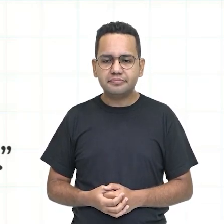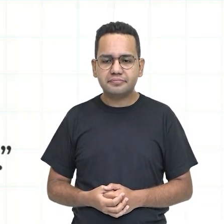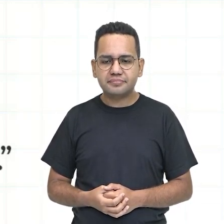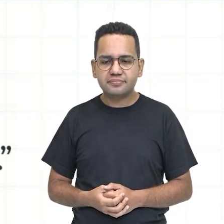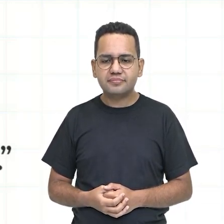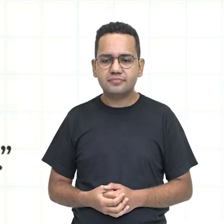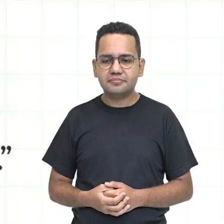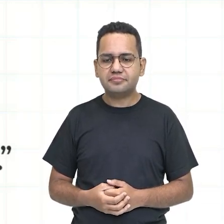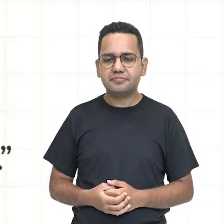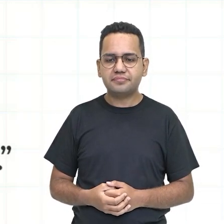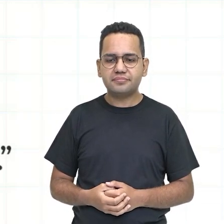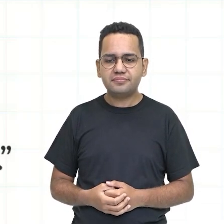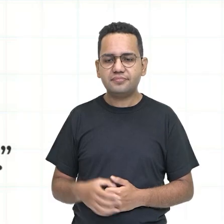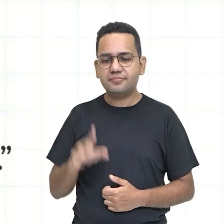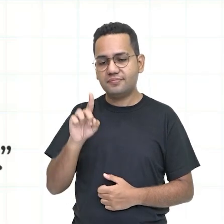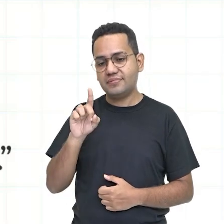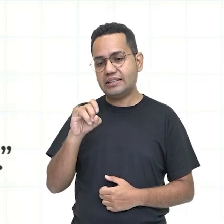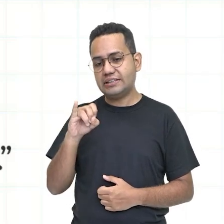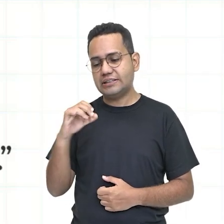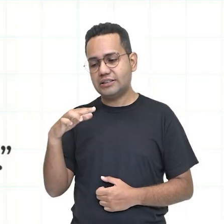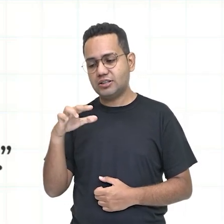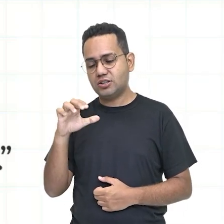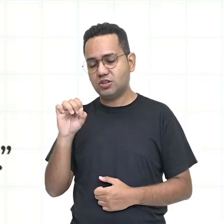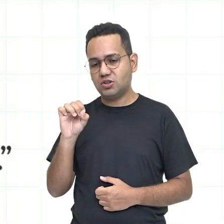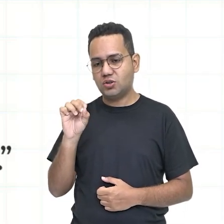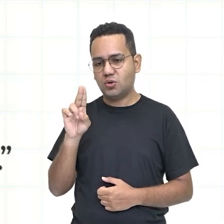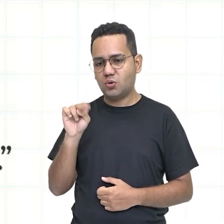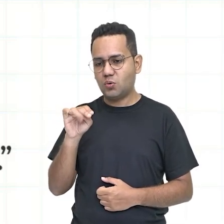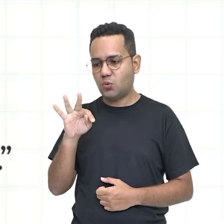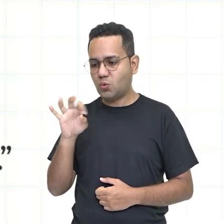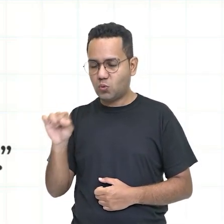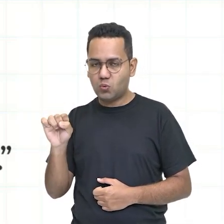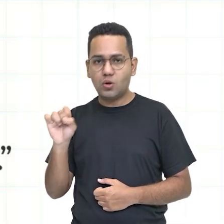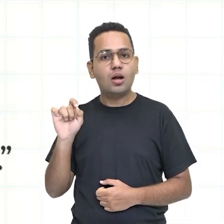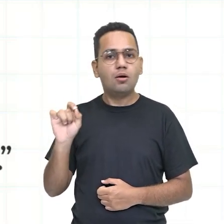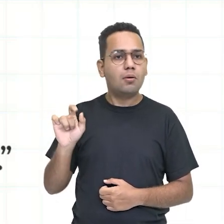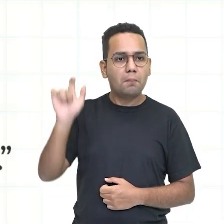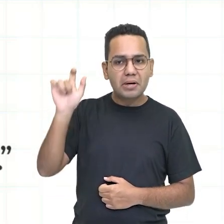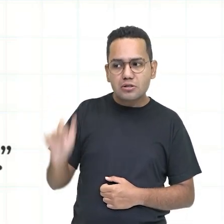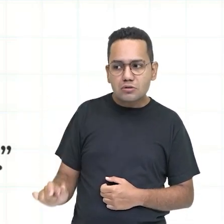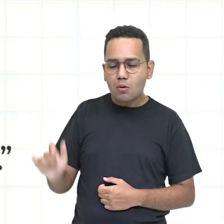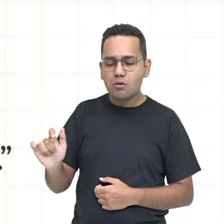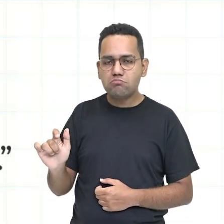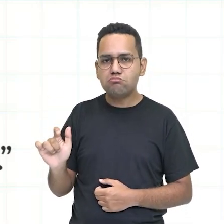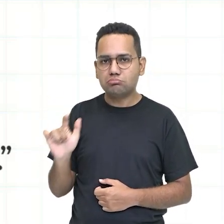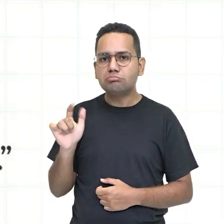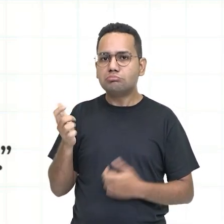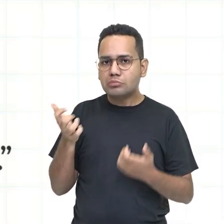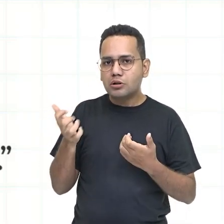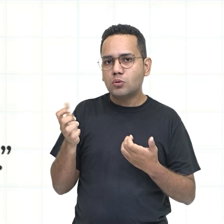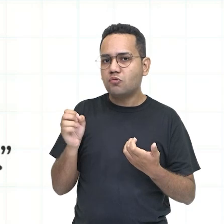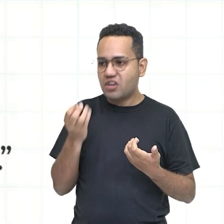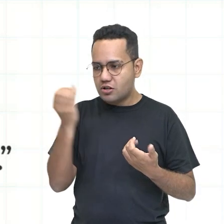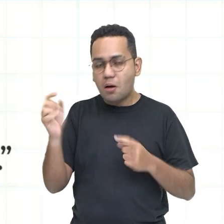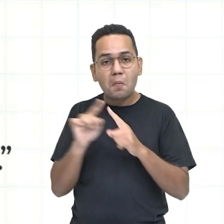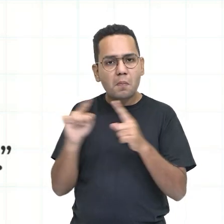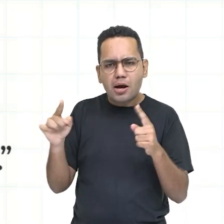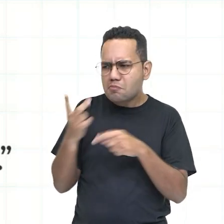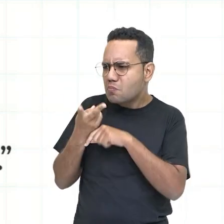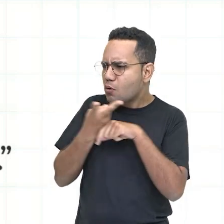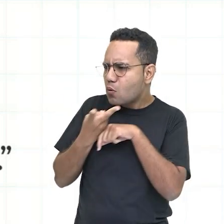aqui, hein? Discount, descontos. Ele procurava também por descontos, né? E também